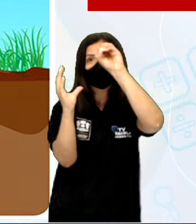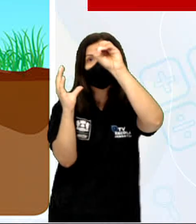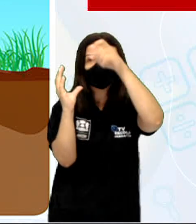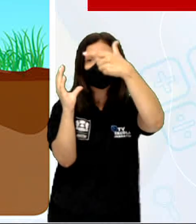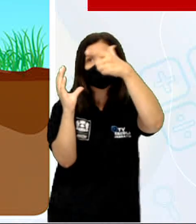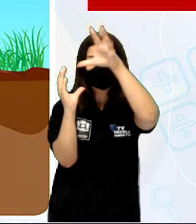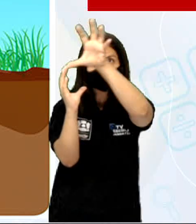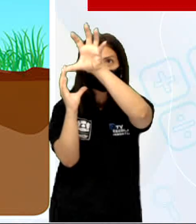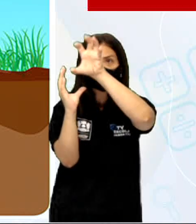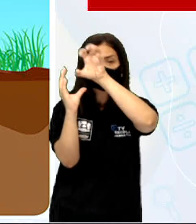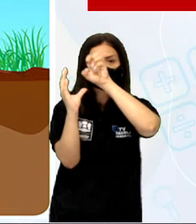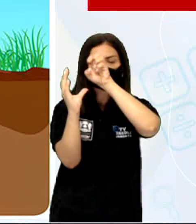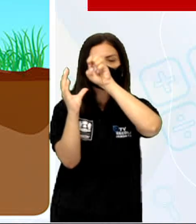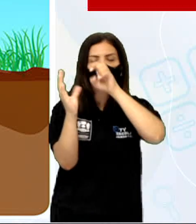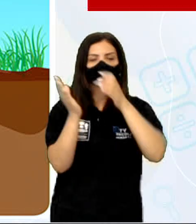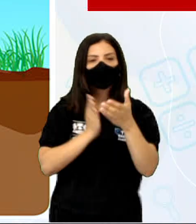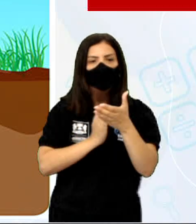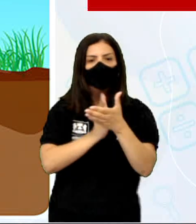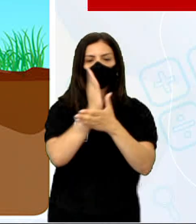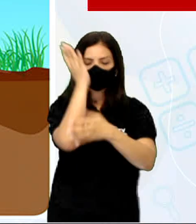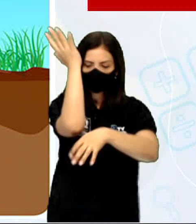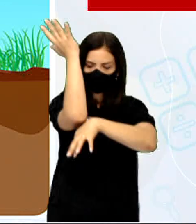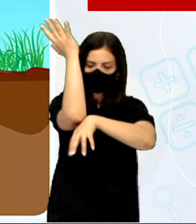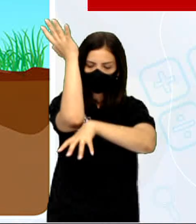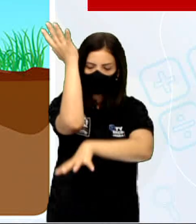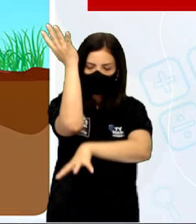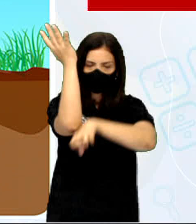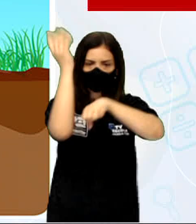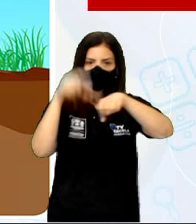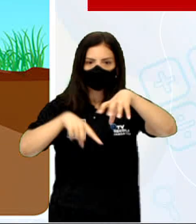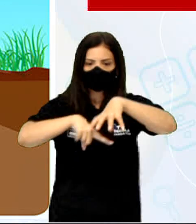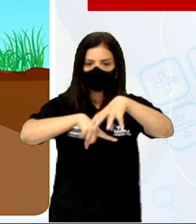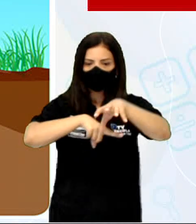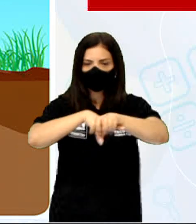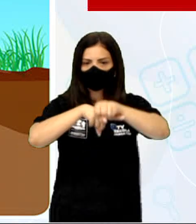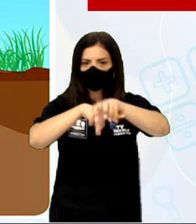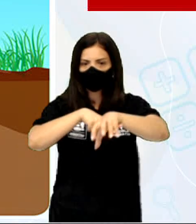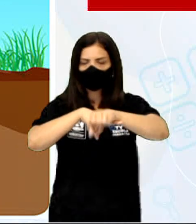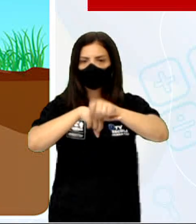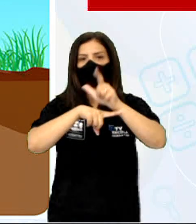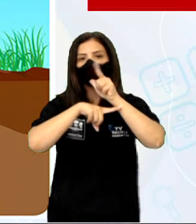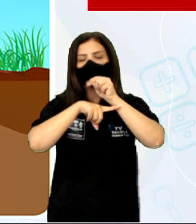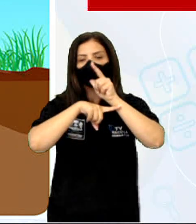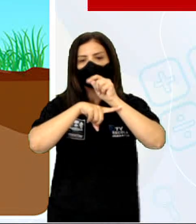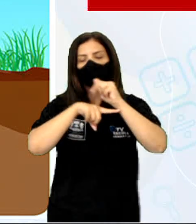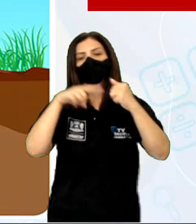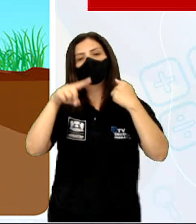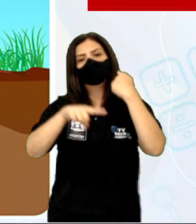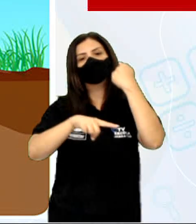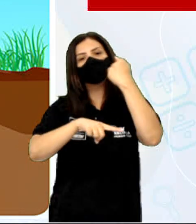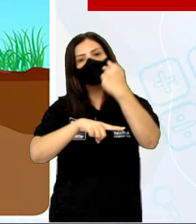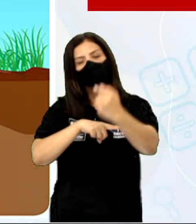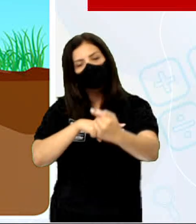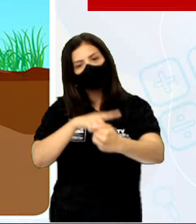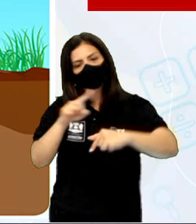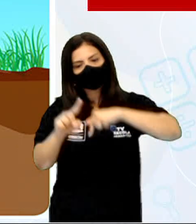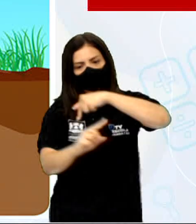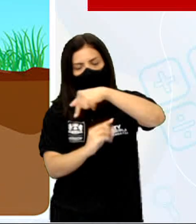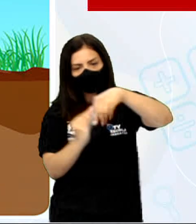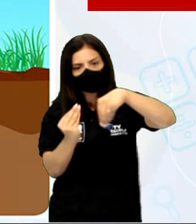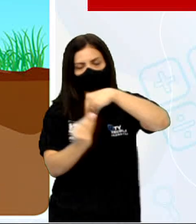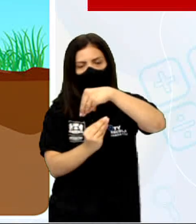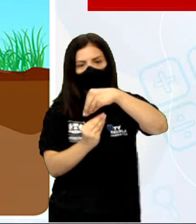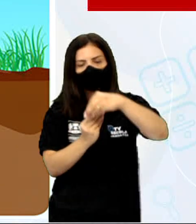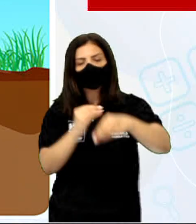raiz obtém a água e os sais minerais. Com tudo isso, ele produz a sua energia, que